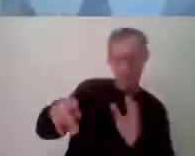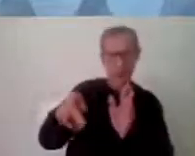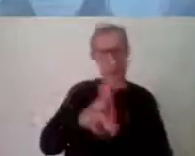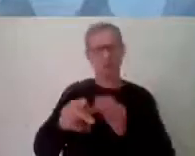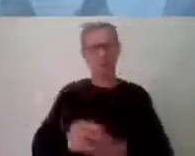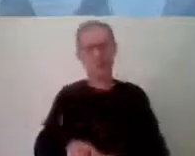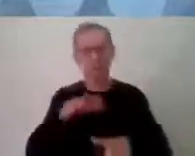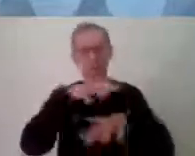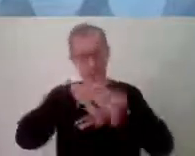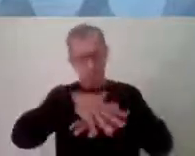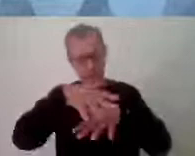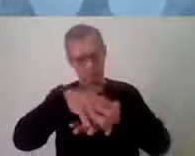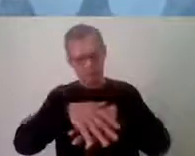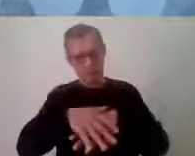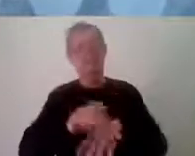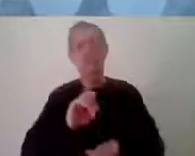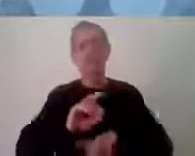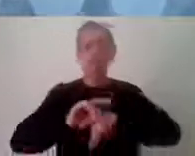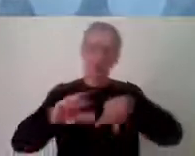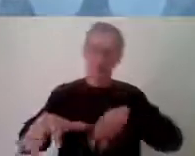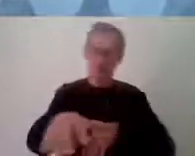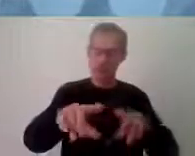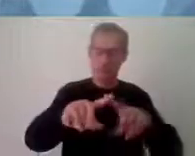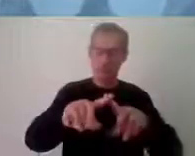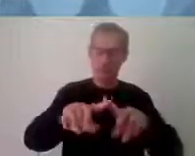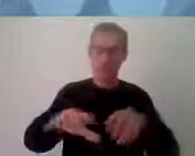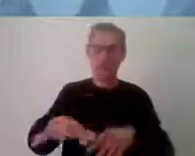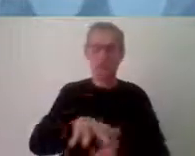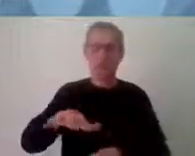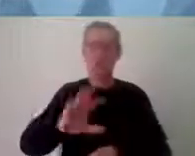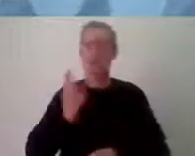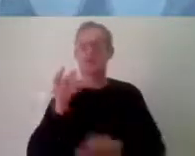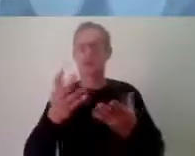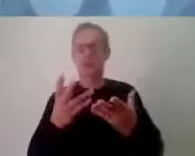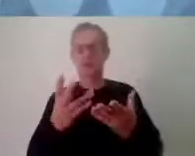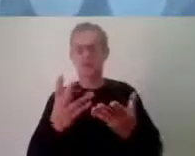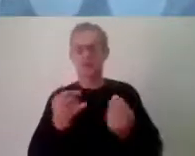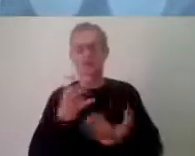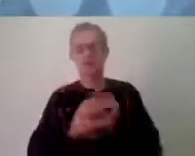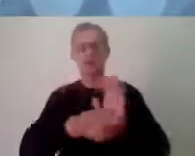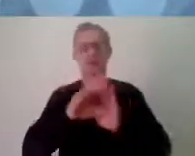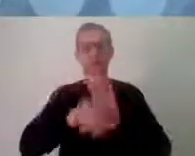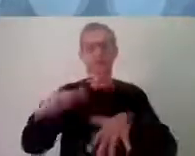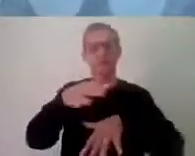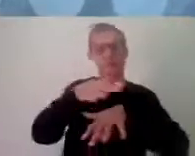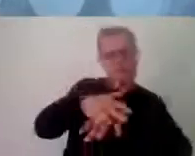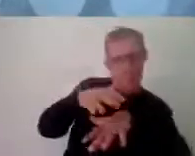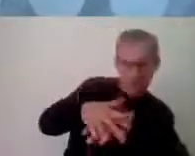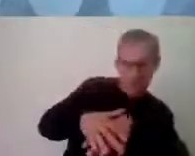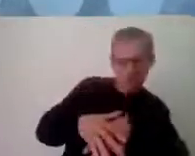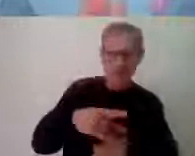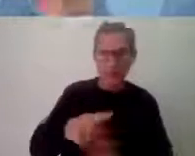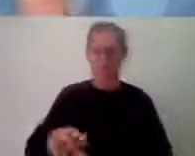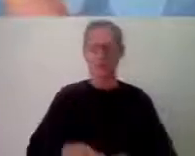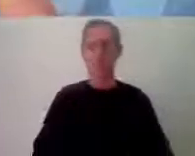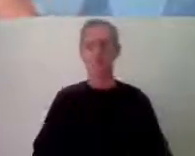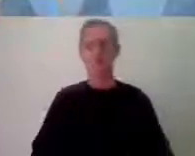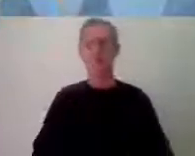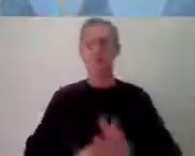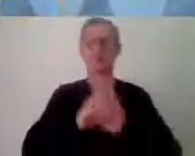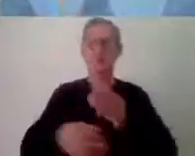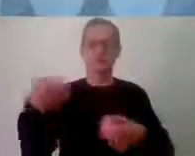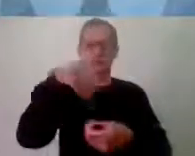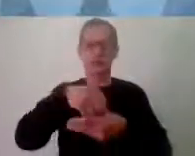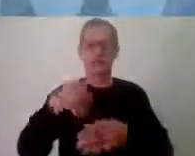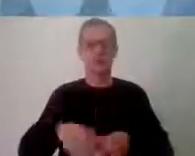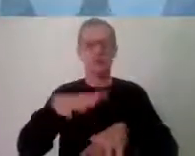própria matemática do que numa outra área. Isso acontece muito com certos conceitos matemáticos. As suas aplicações estão